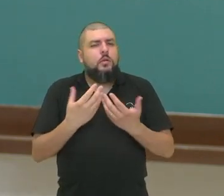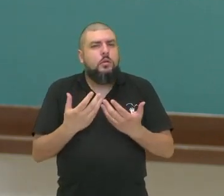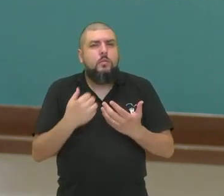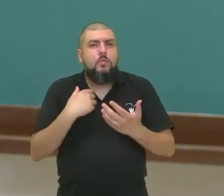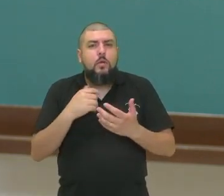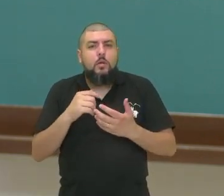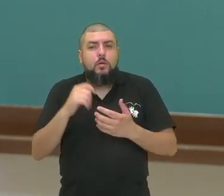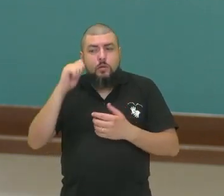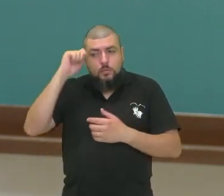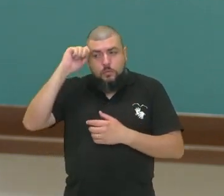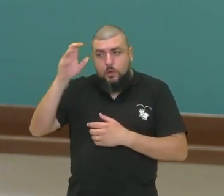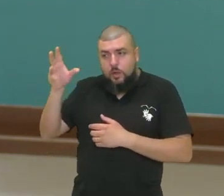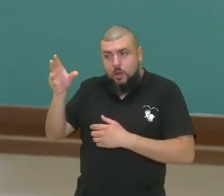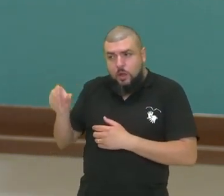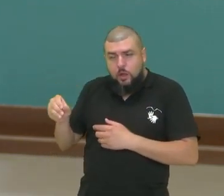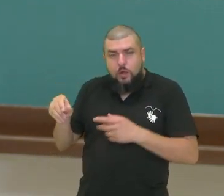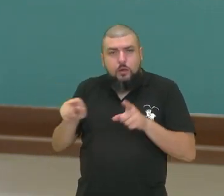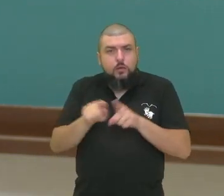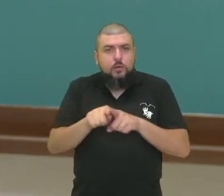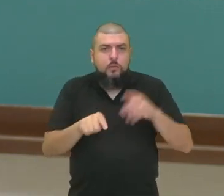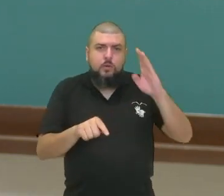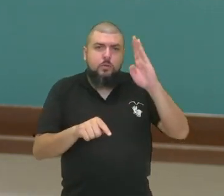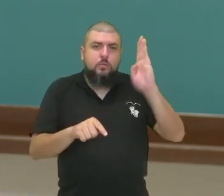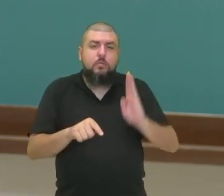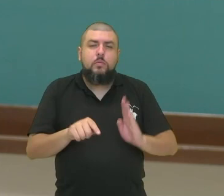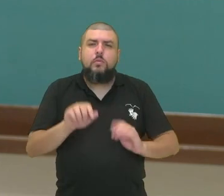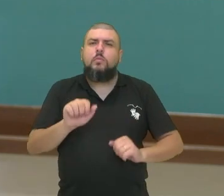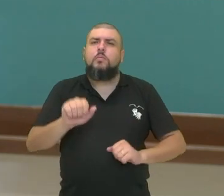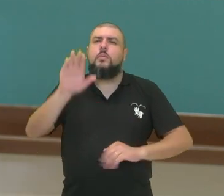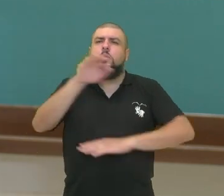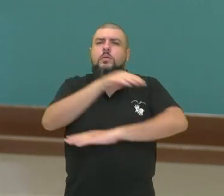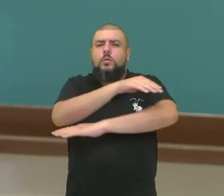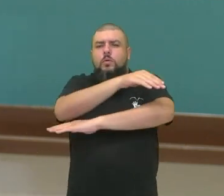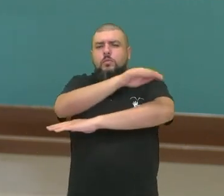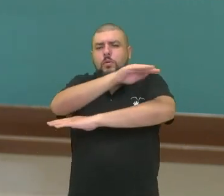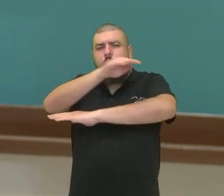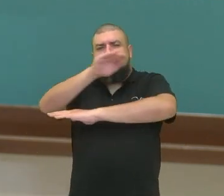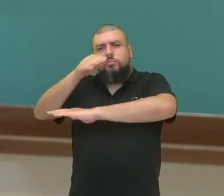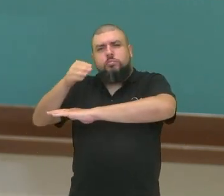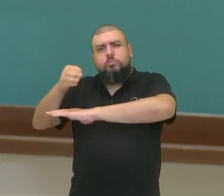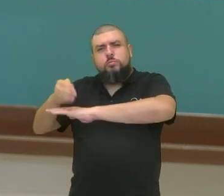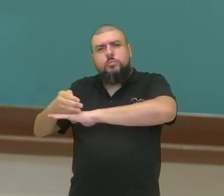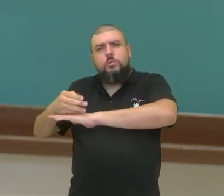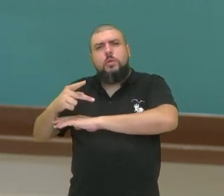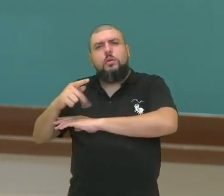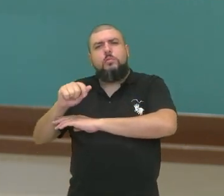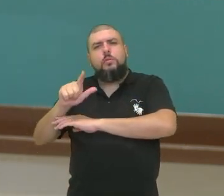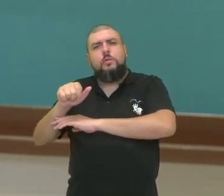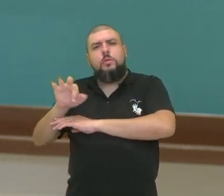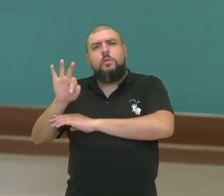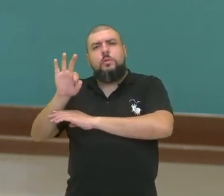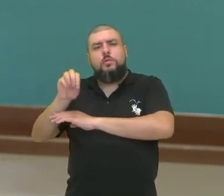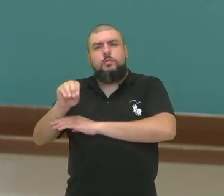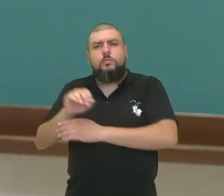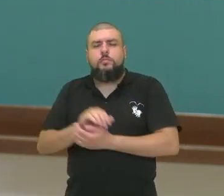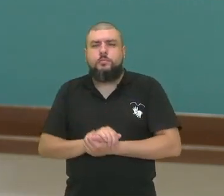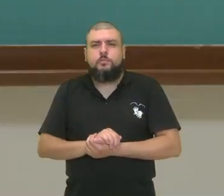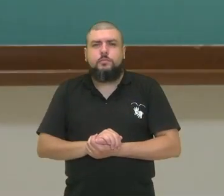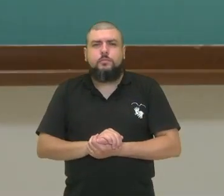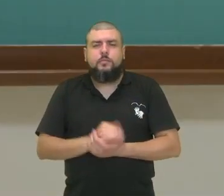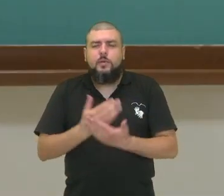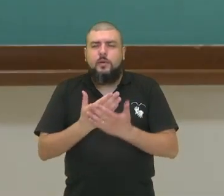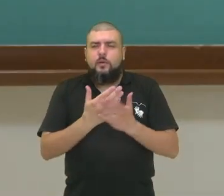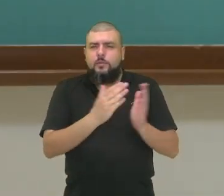Brasil, o relevo então predomina então o quê? Os planaltos, ok? Muito bem. Então, nós vimos então nessa aula o quê? Nós